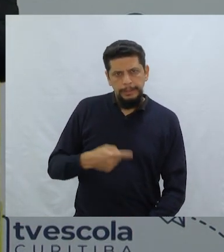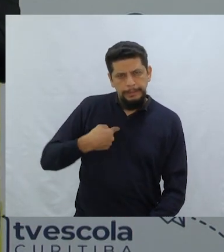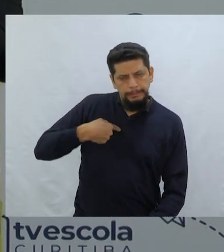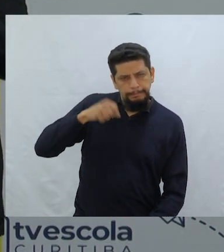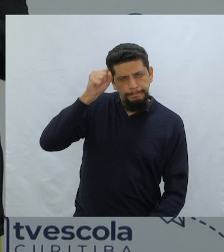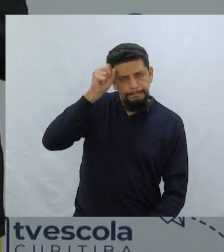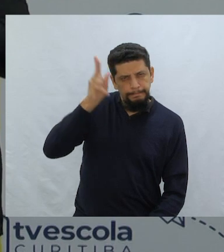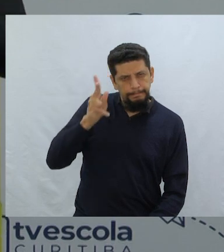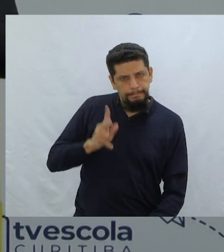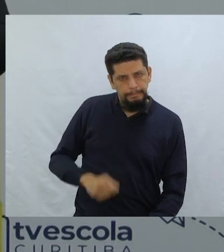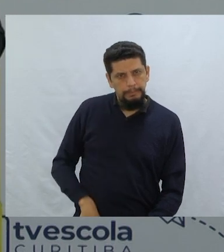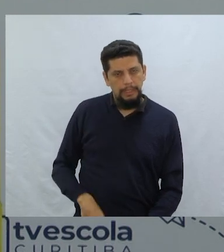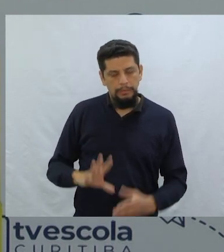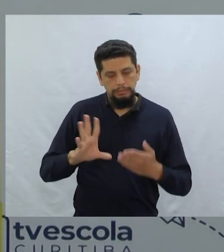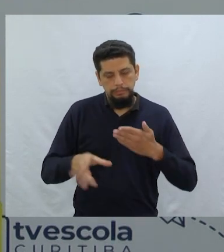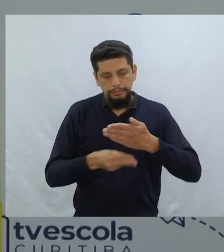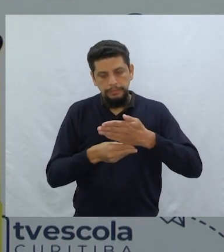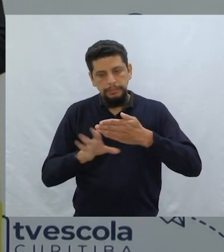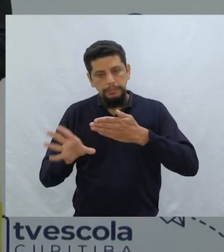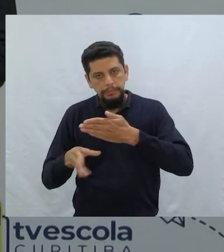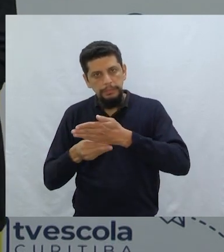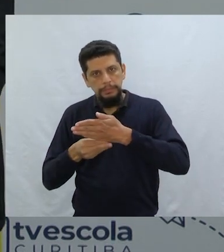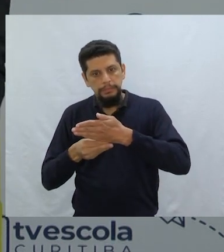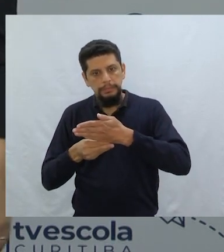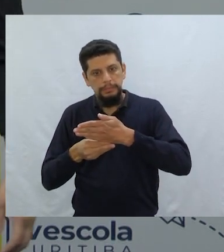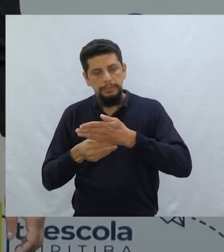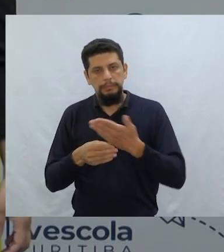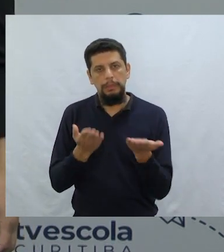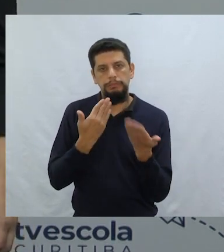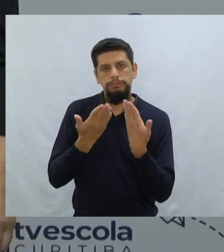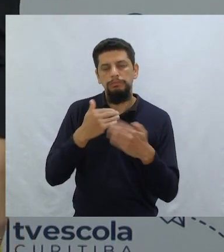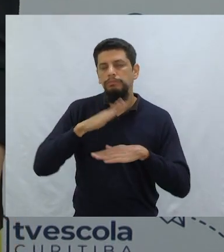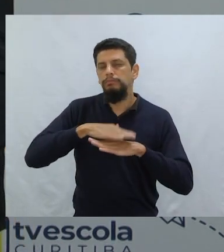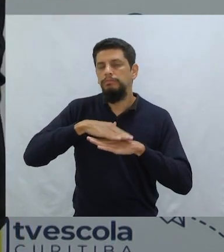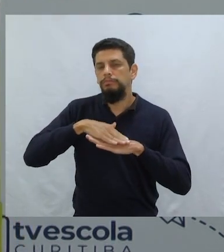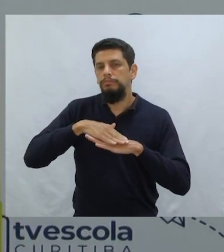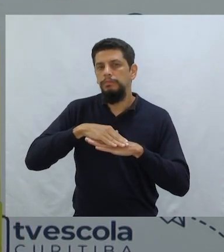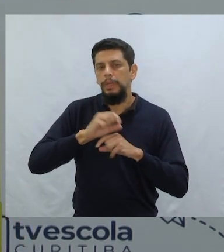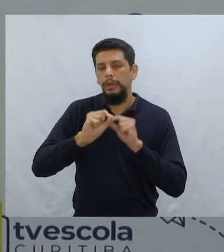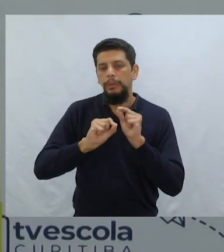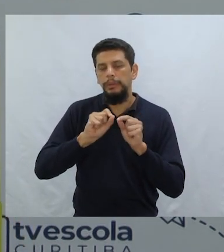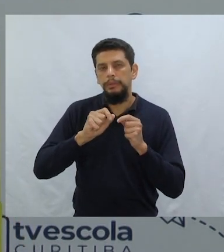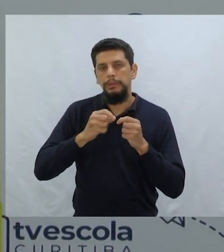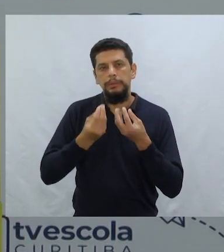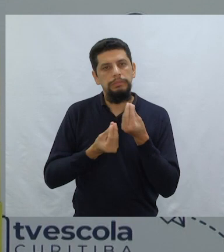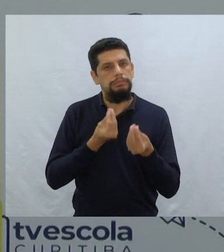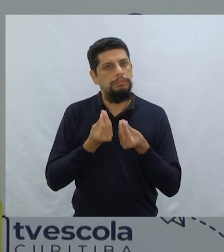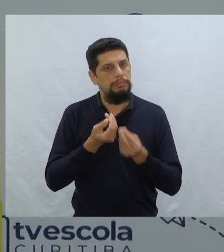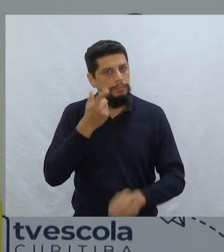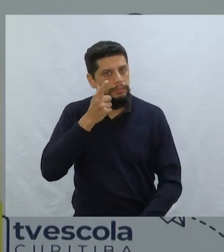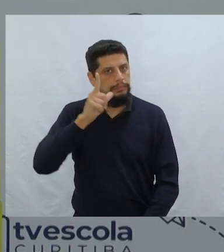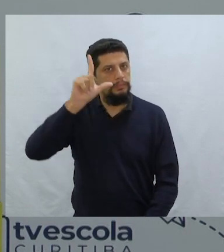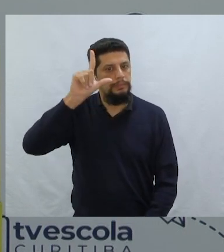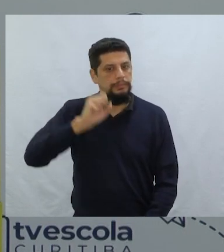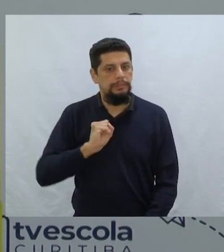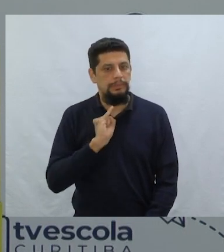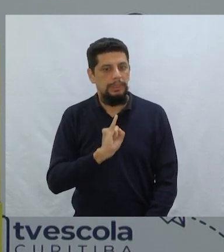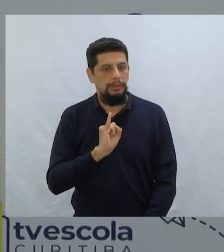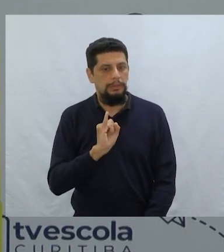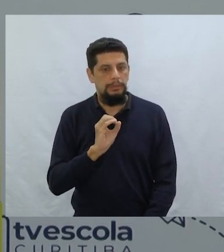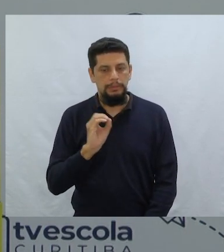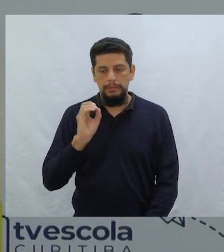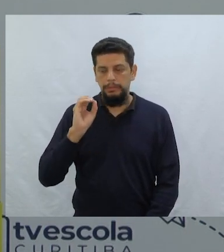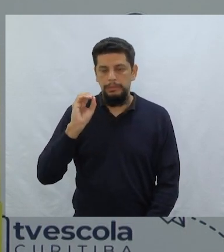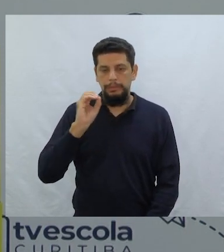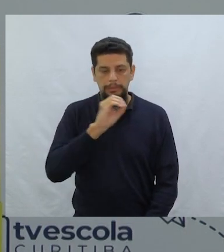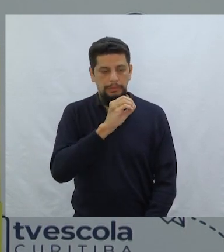tem que estar bem esperto. Para a gente completar, vou colocar aqui para a gente conversar um pouco. Como é que a gente ganha?